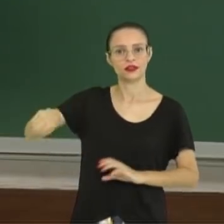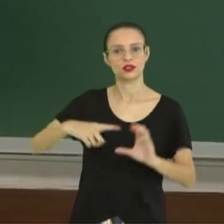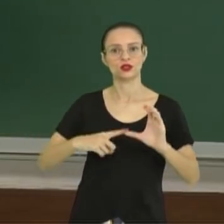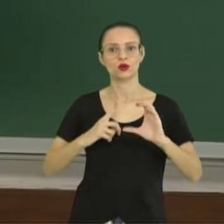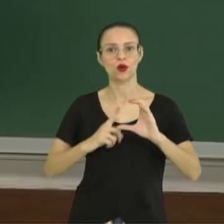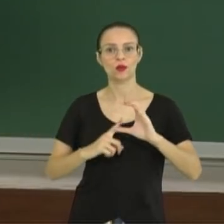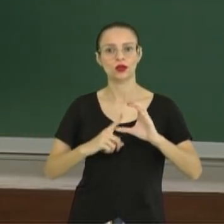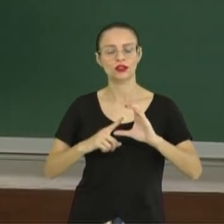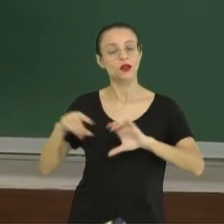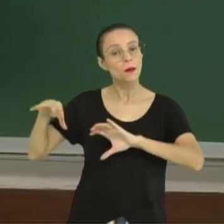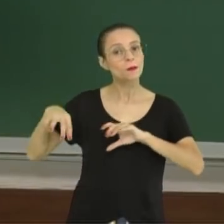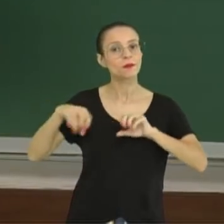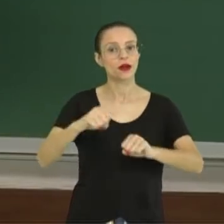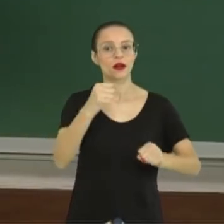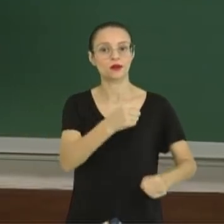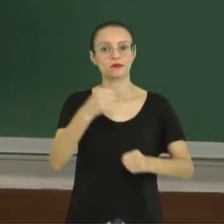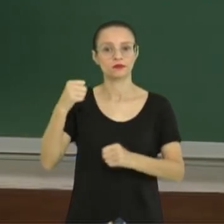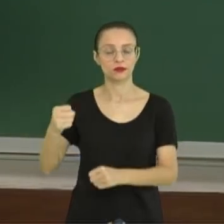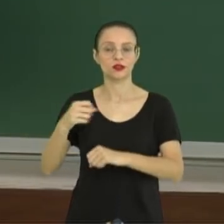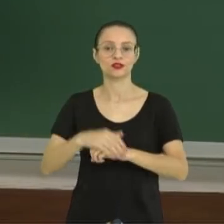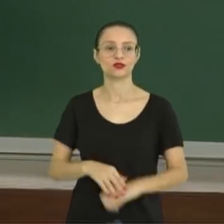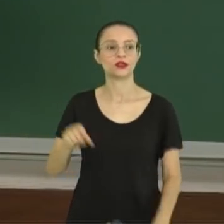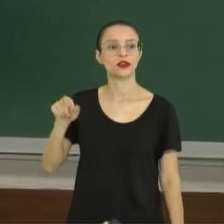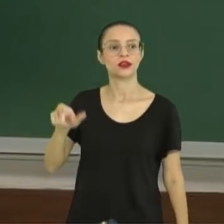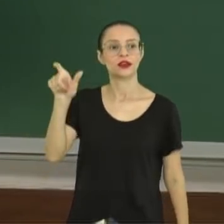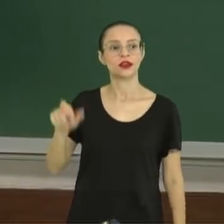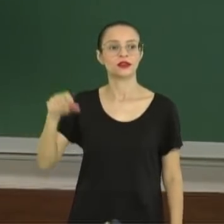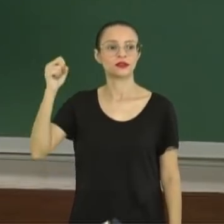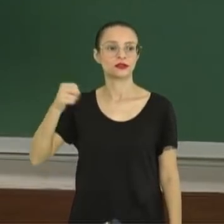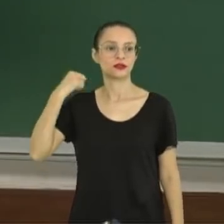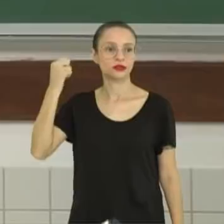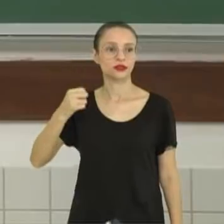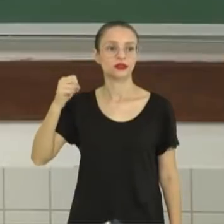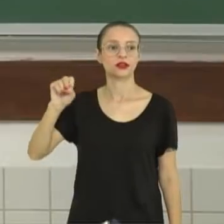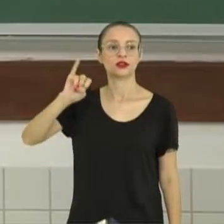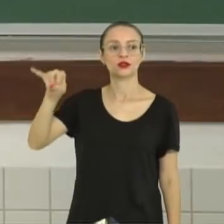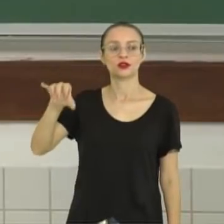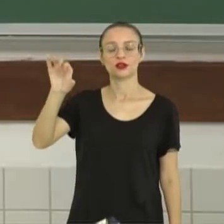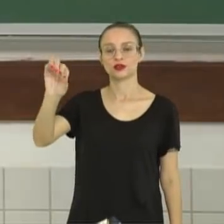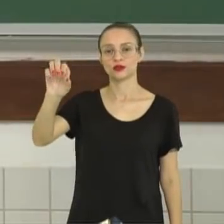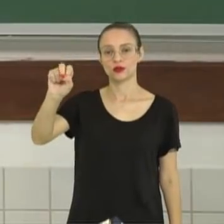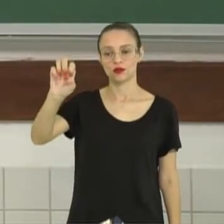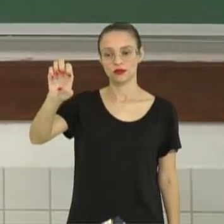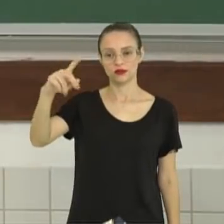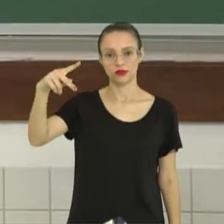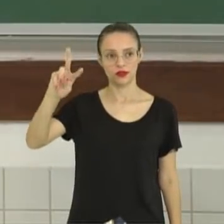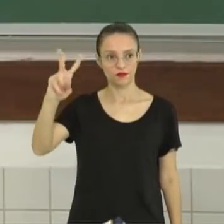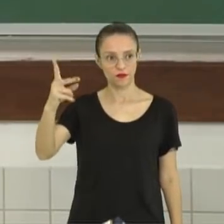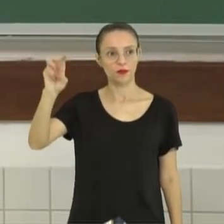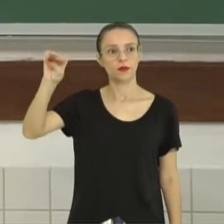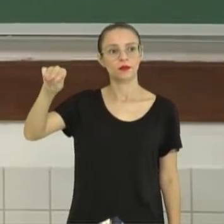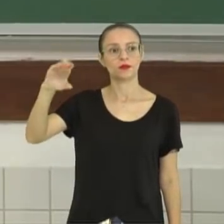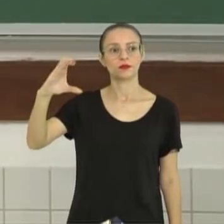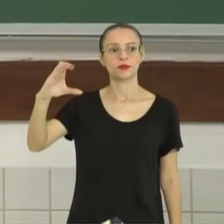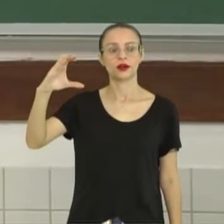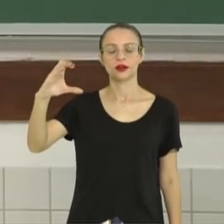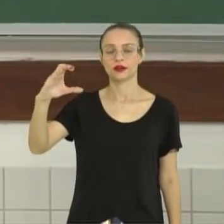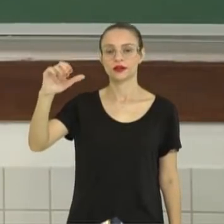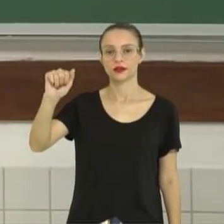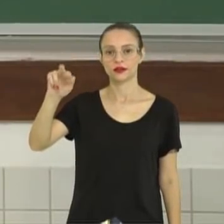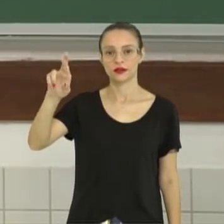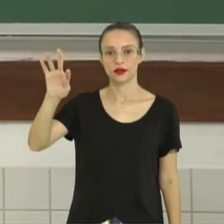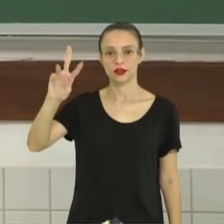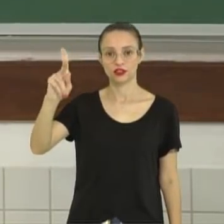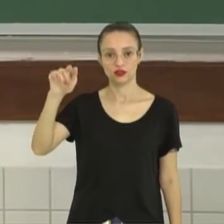de tomarem o poder. Né? O senador Joseph McCarthy foi responsável por toda essa geopolítica que aconteceu durante a